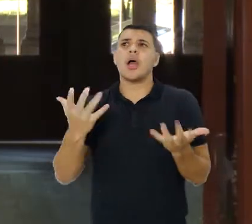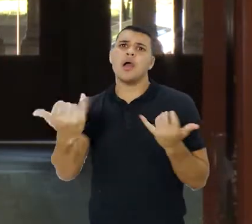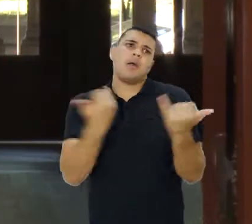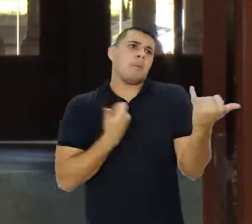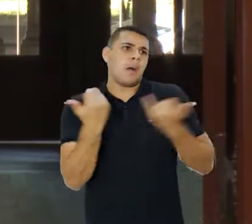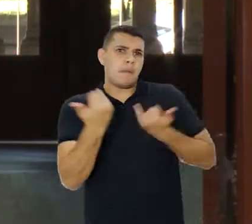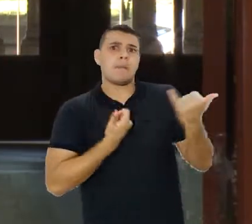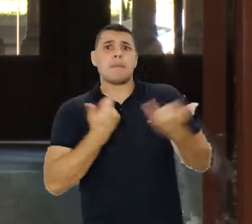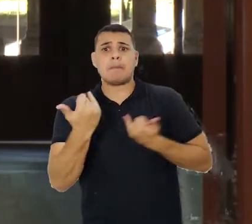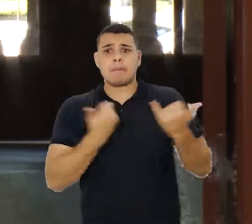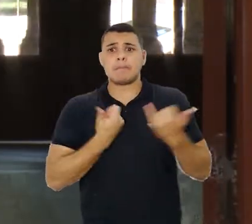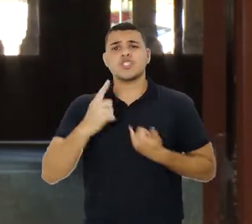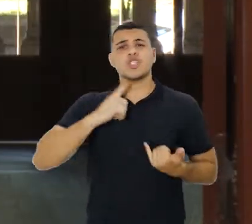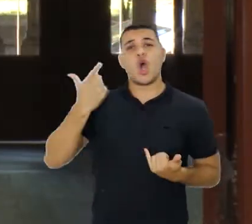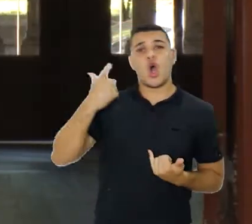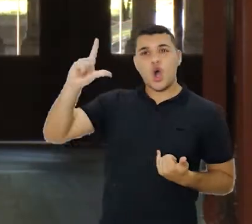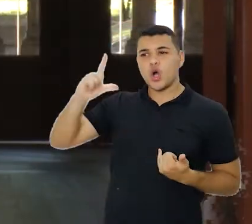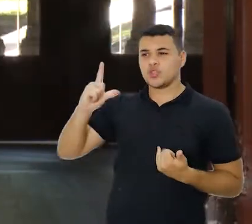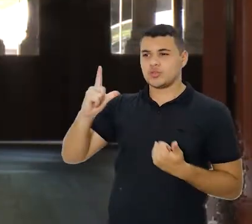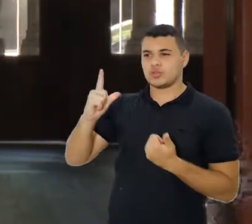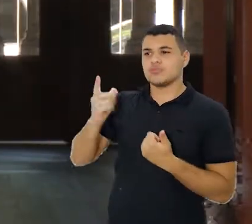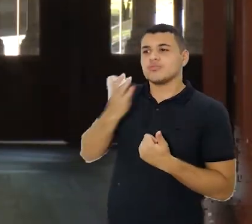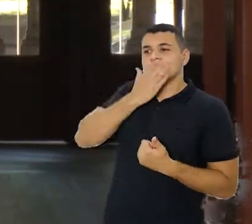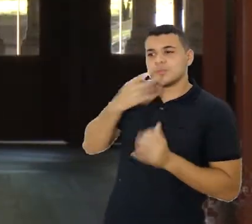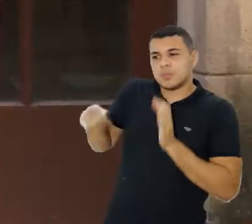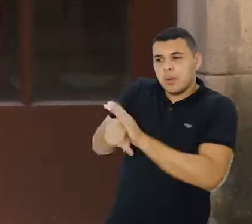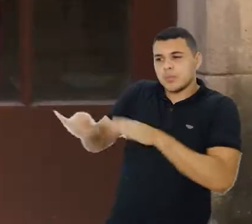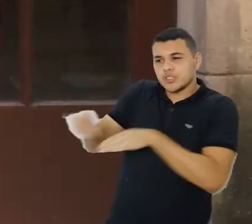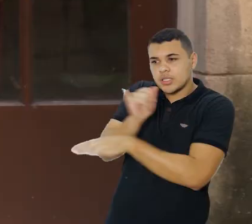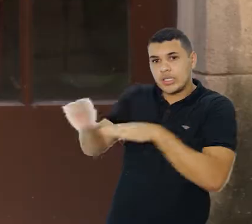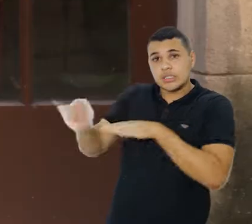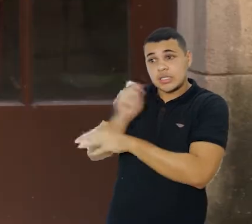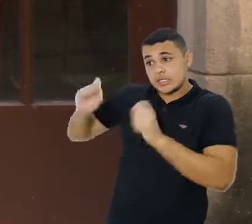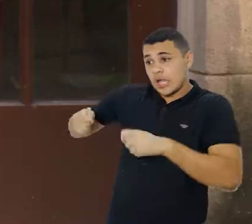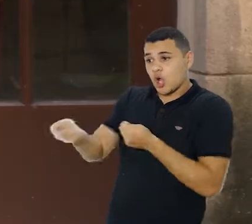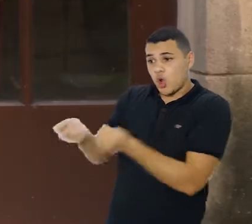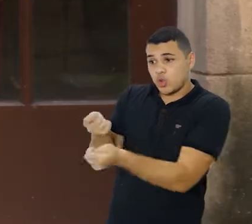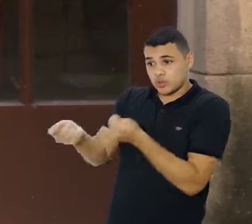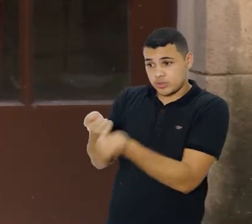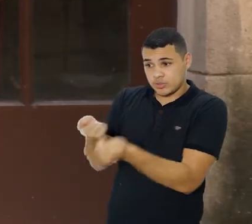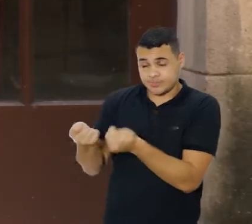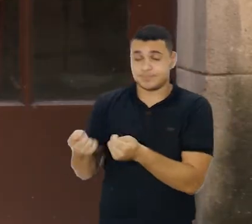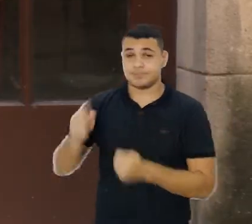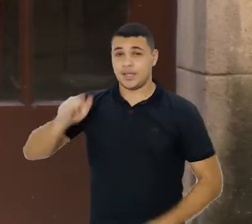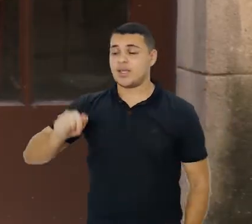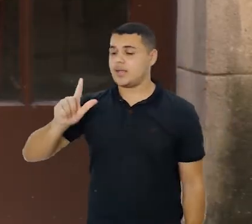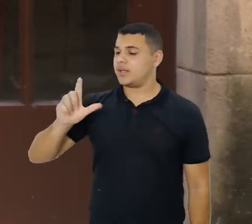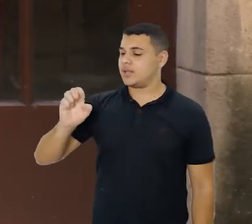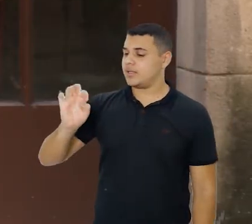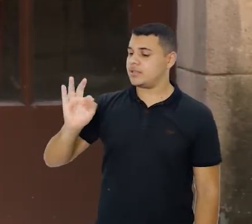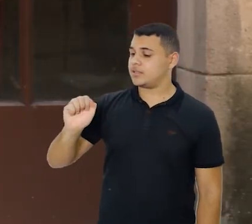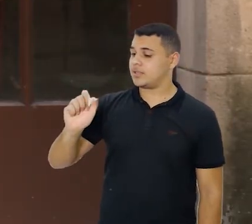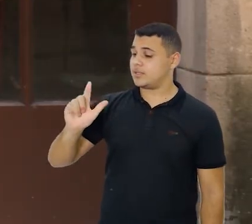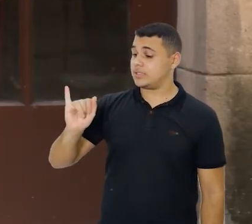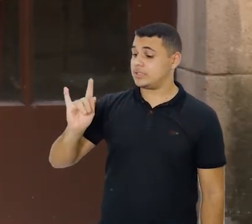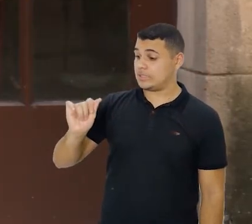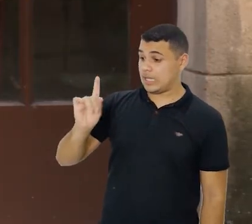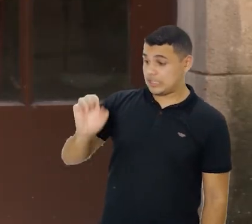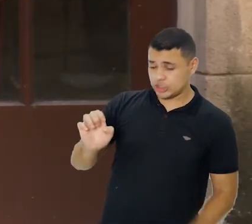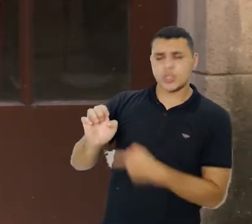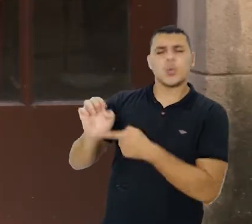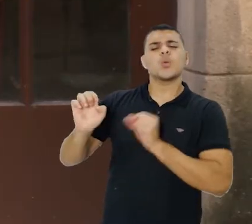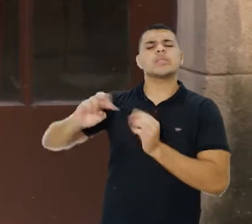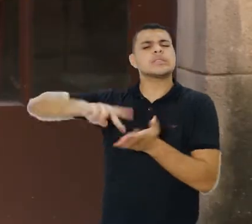ouviu falar de uma outra medida de frequência, tá, que se chama letalidade, e que